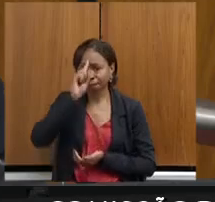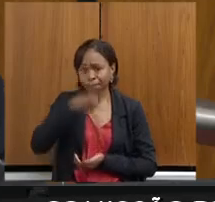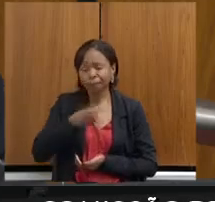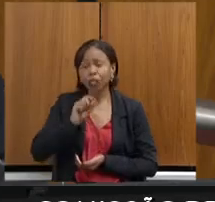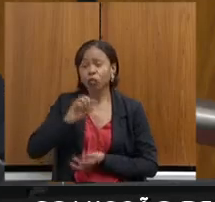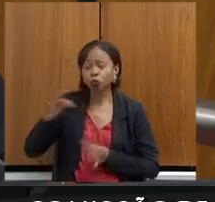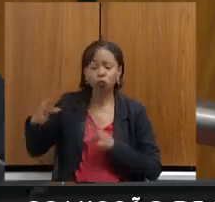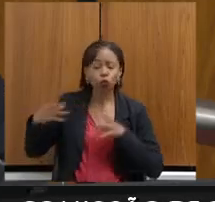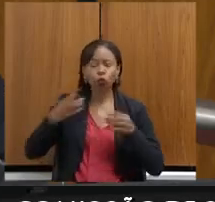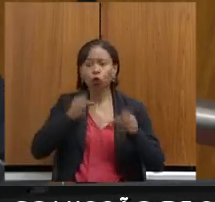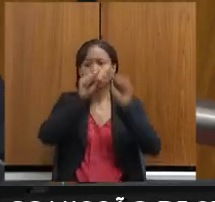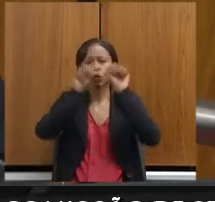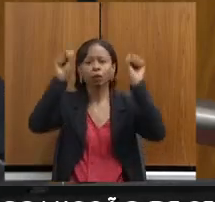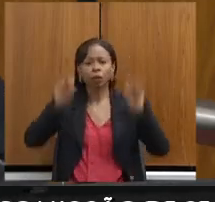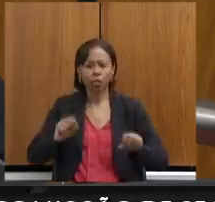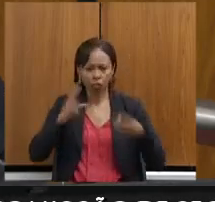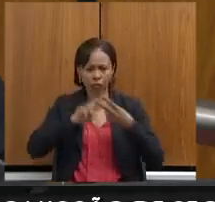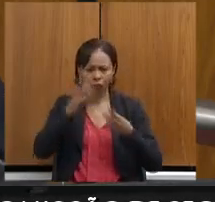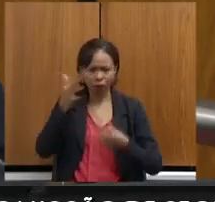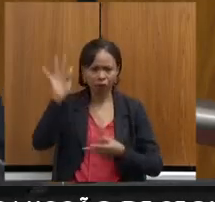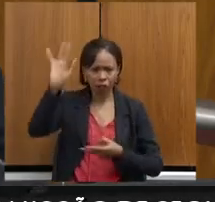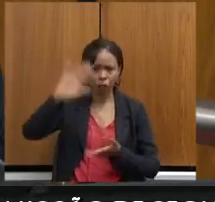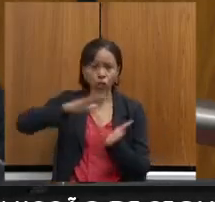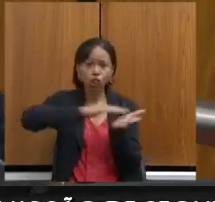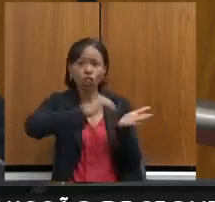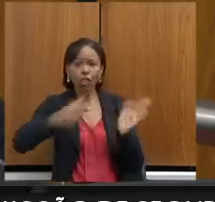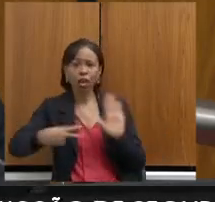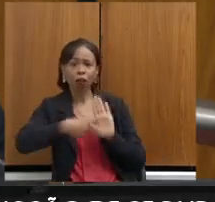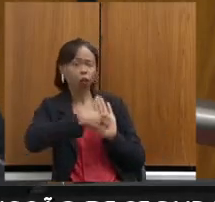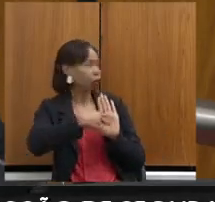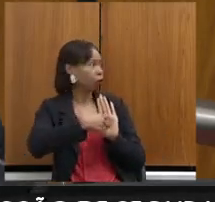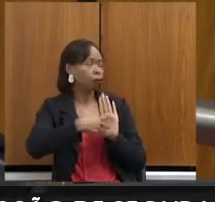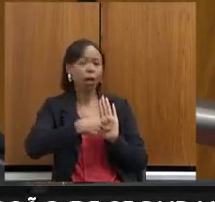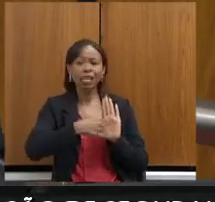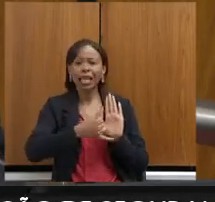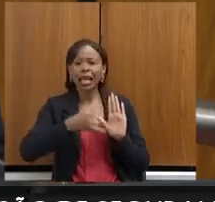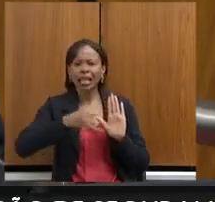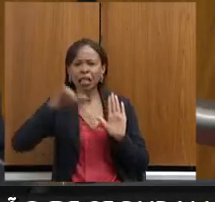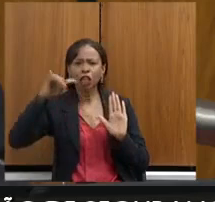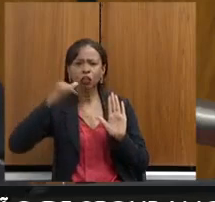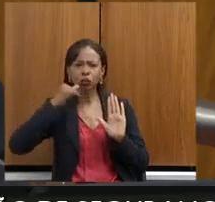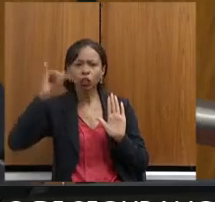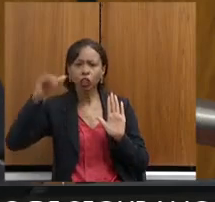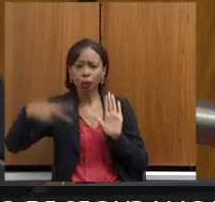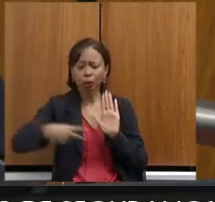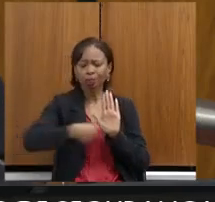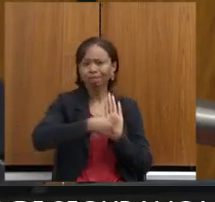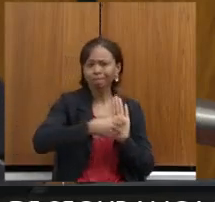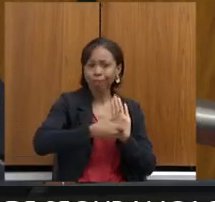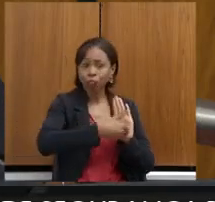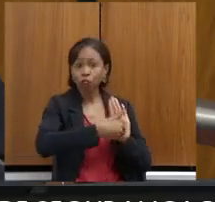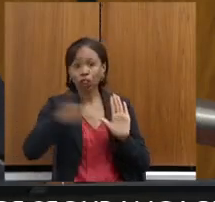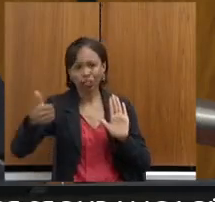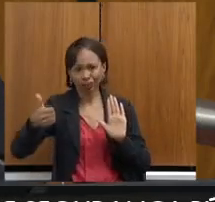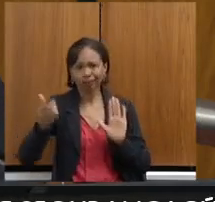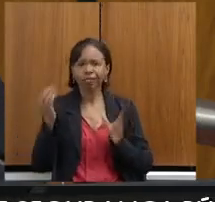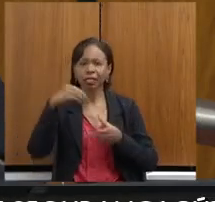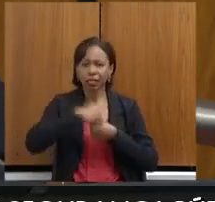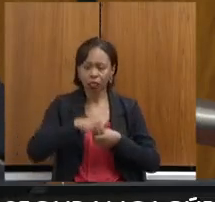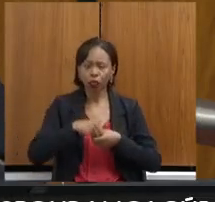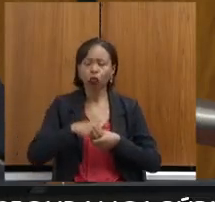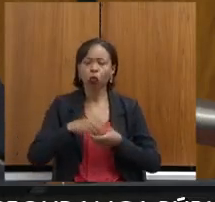retiradas as tomadas ou ponto de energia salvo necessidade e que recomenda aos departamentos penitenciários